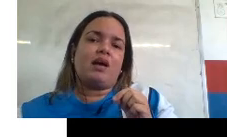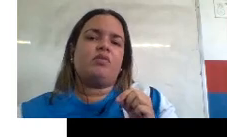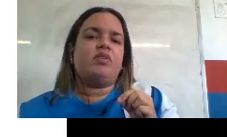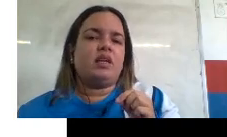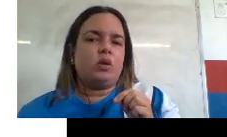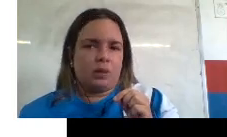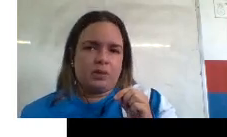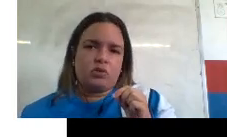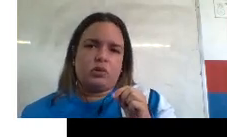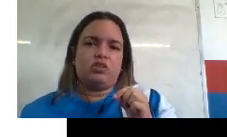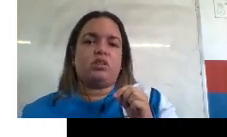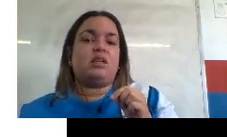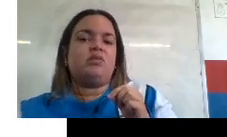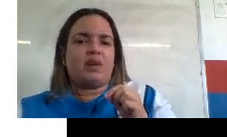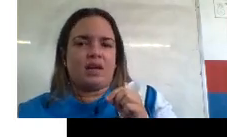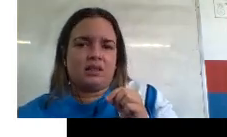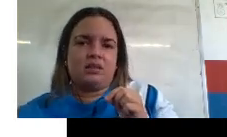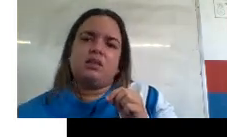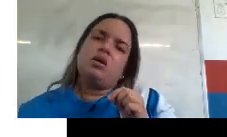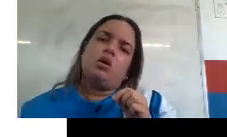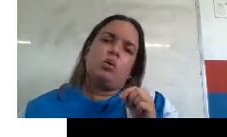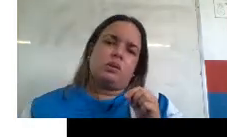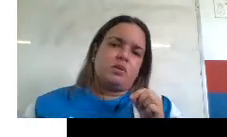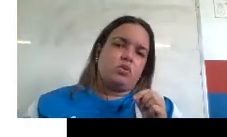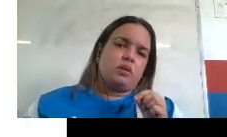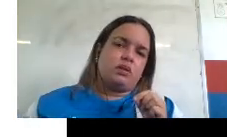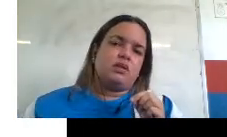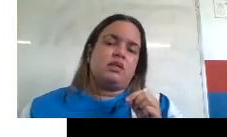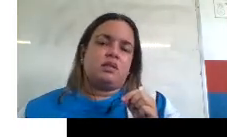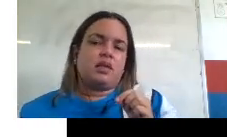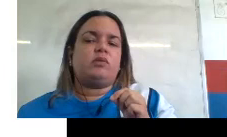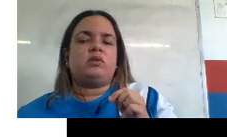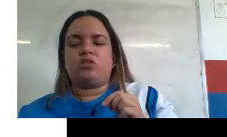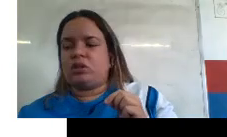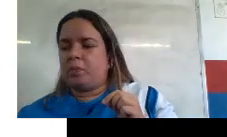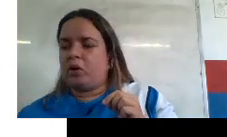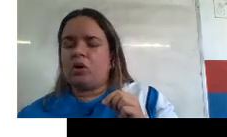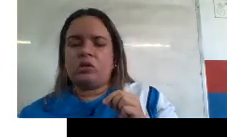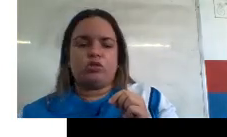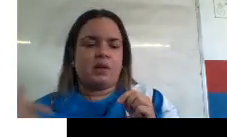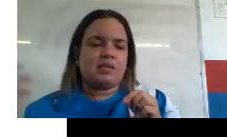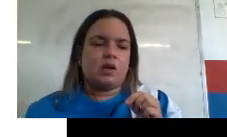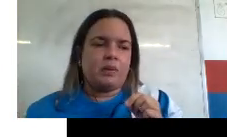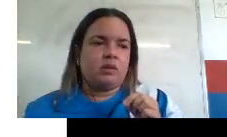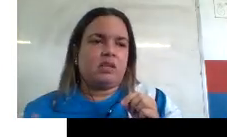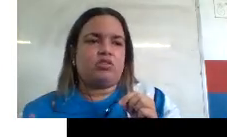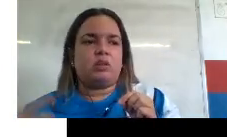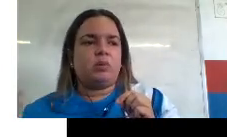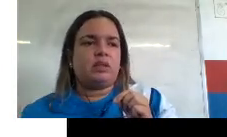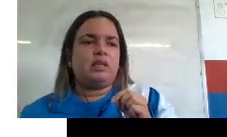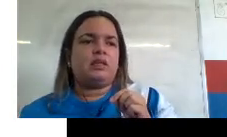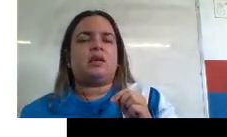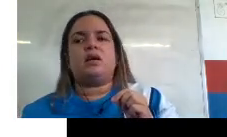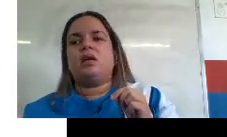não vá ferir outra pessoa, desde que não vá agredir outra pessoa, certo? Então, a gente pode expressar a opinião da